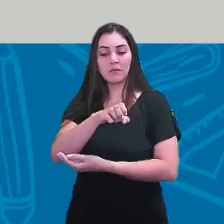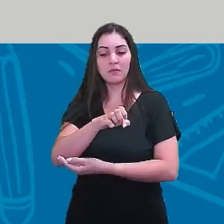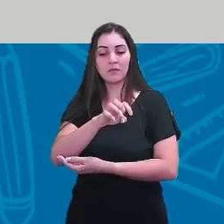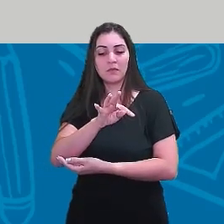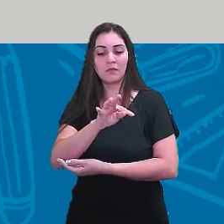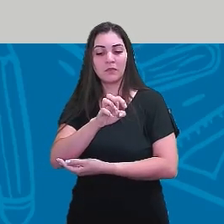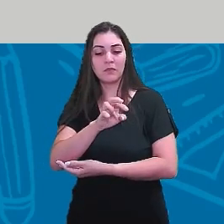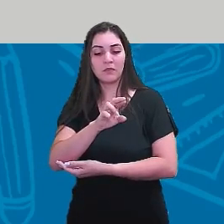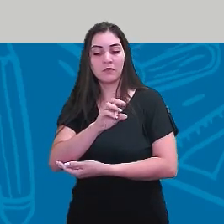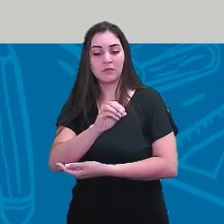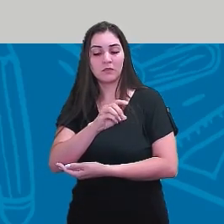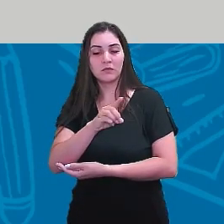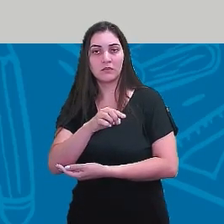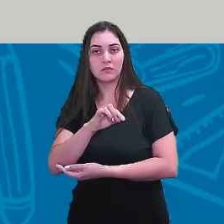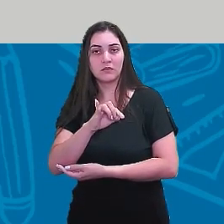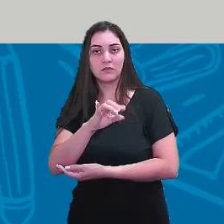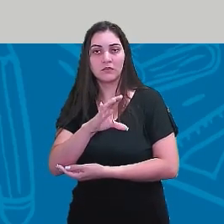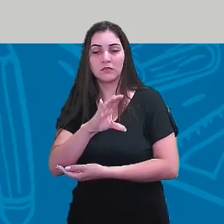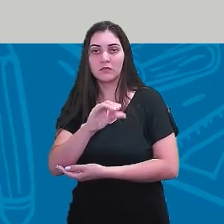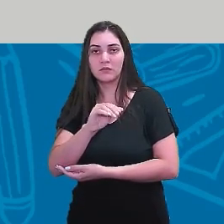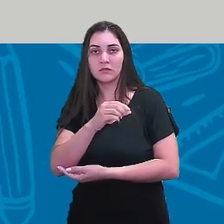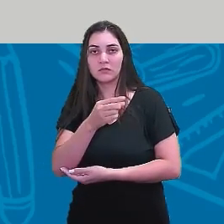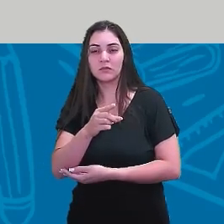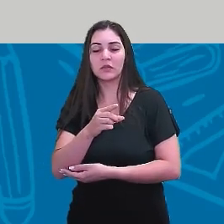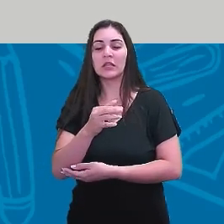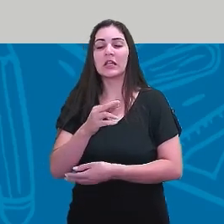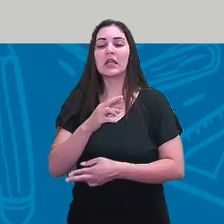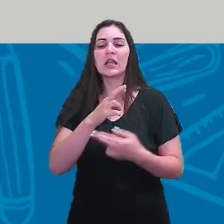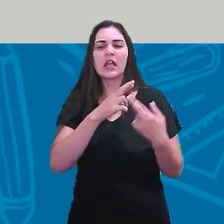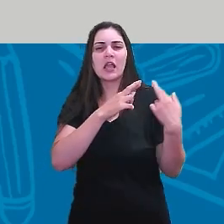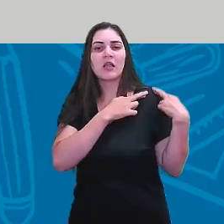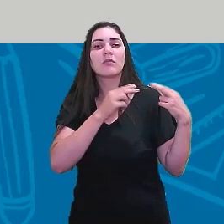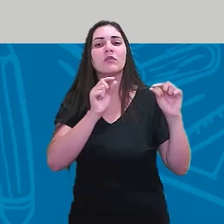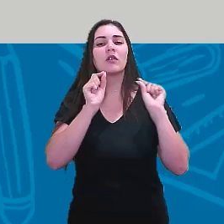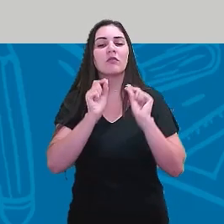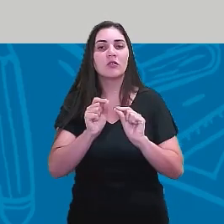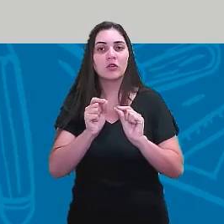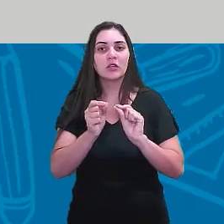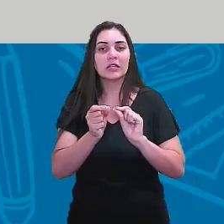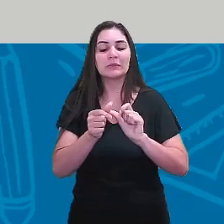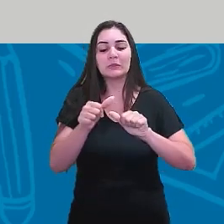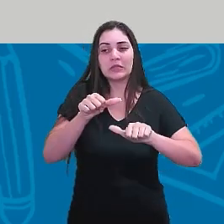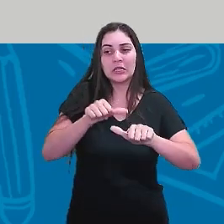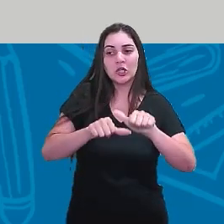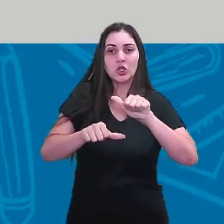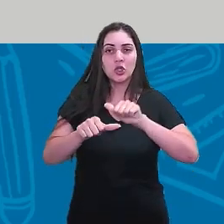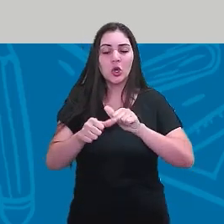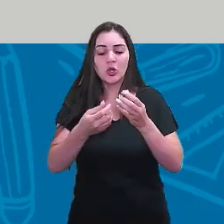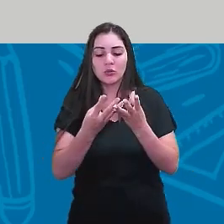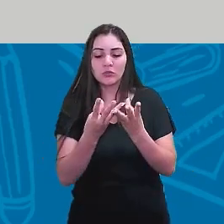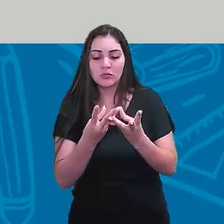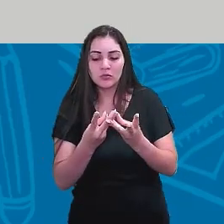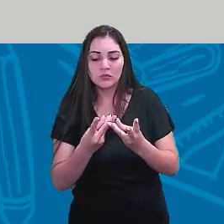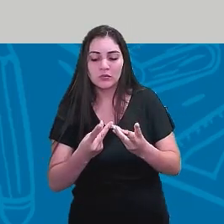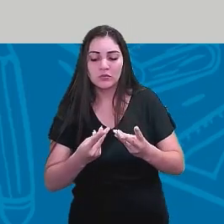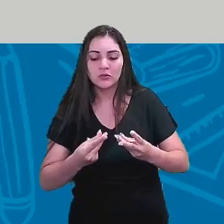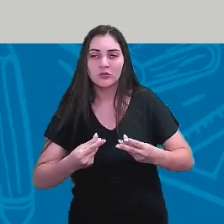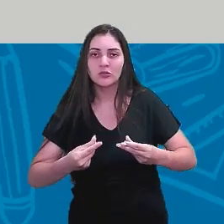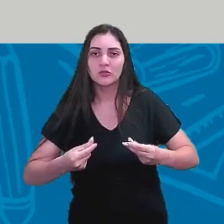meteorização, tá? E é responsável pela desintegração e decomposição dos solos e das rochas. Ou